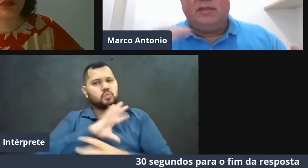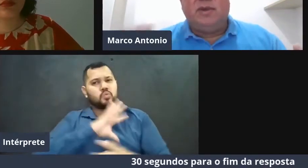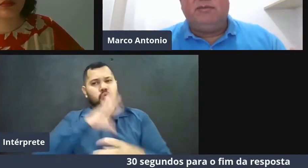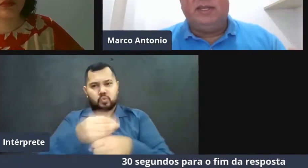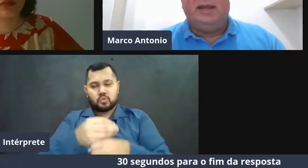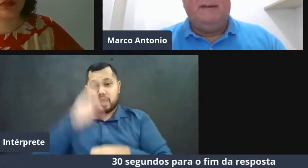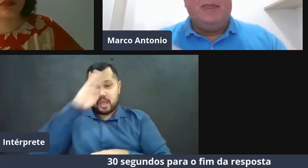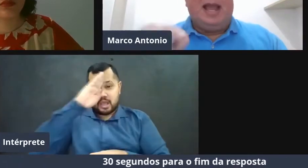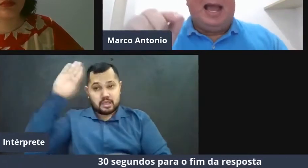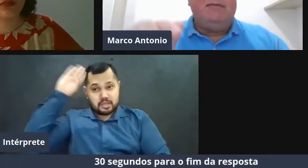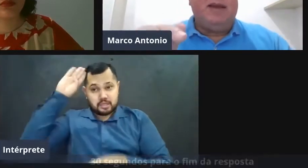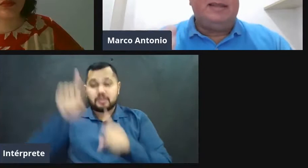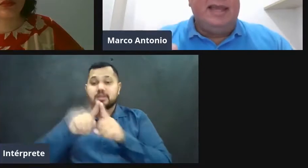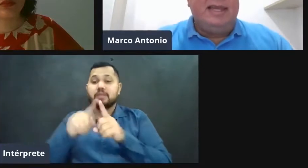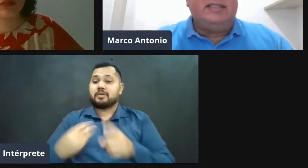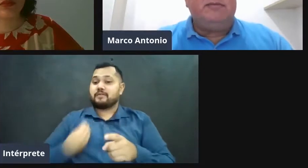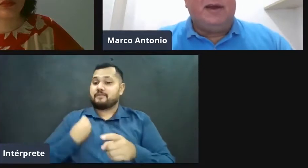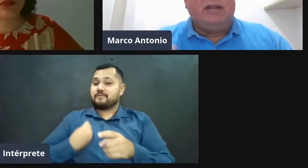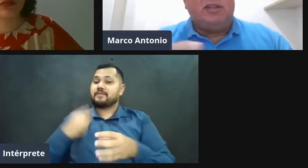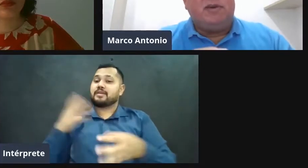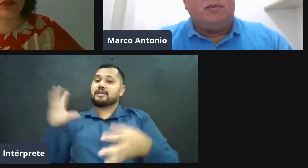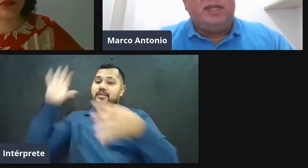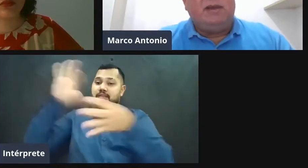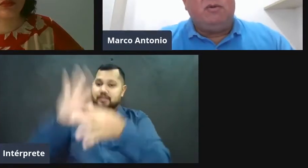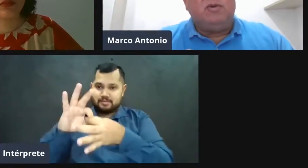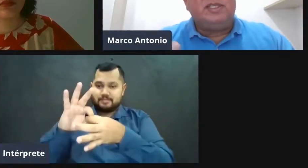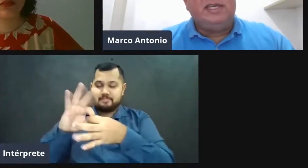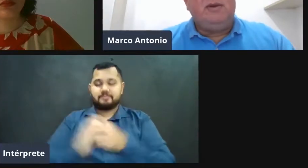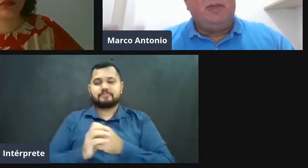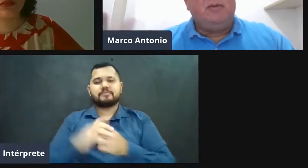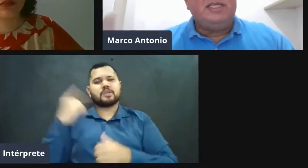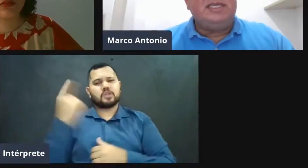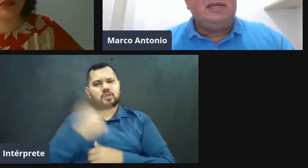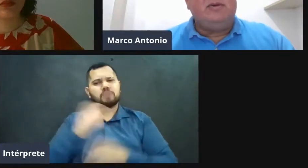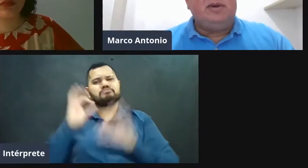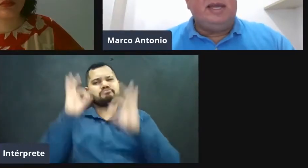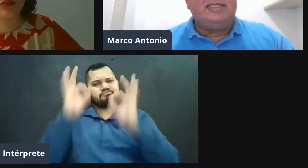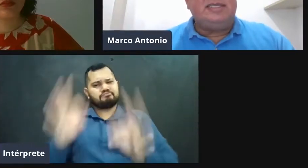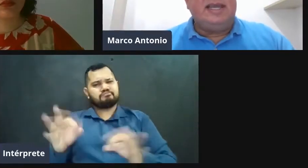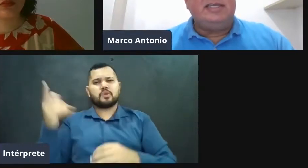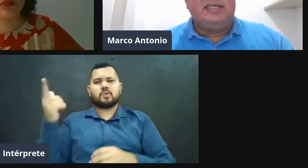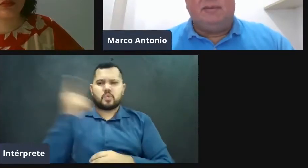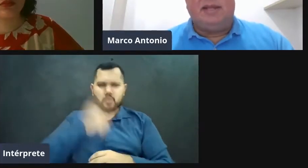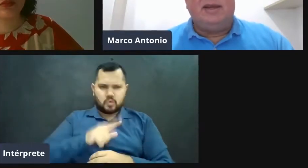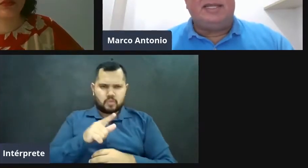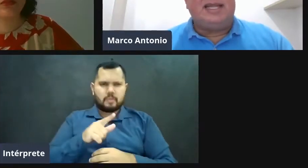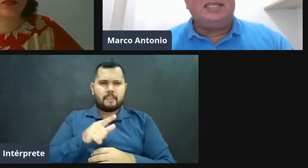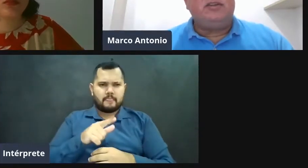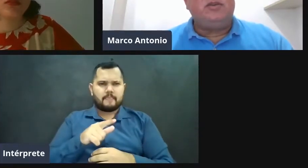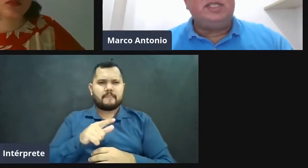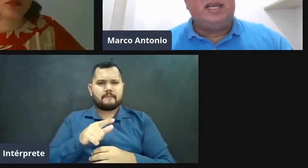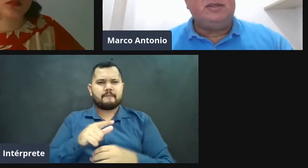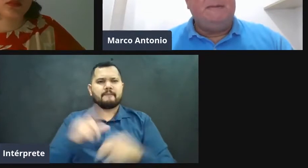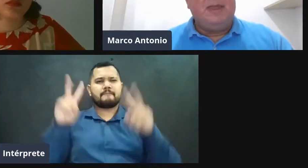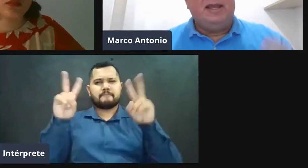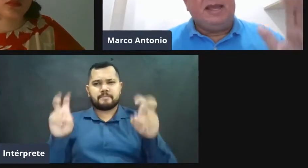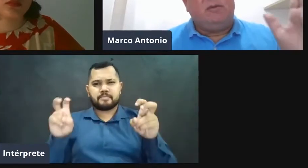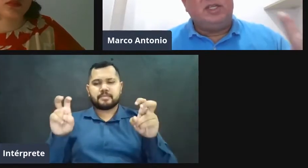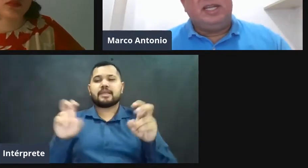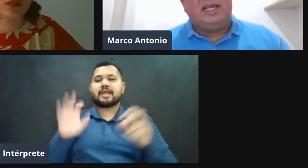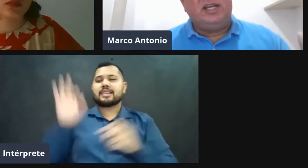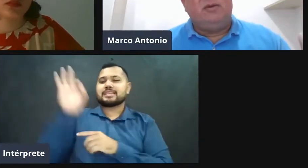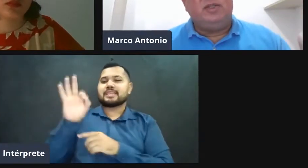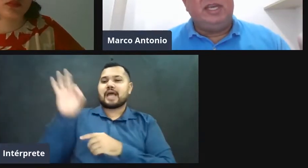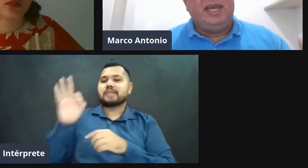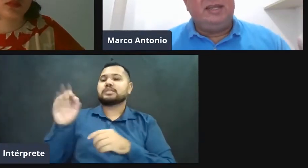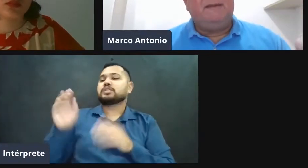acadêmico, mas também da sua vida. Aí vai ter, de fato, a gente vai poder conseguir o que se tem chamado é a taxa de sucesso,